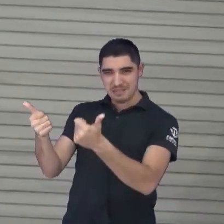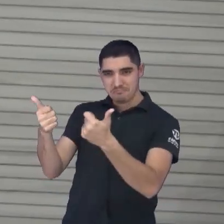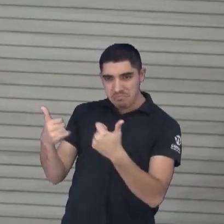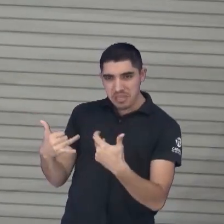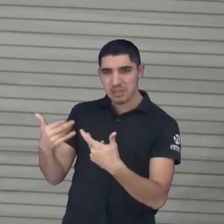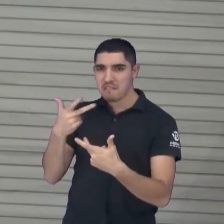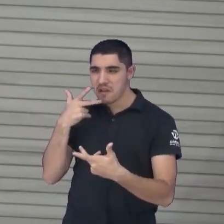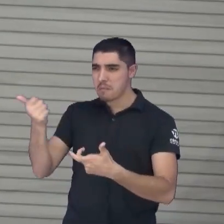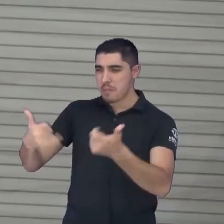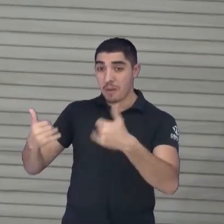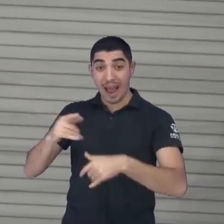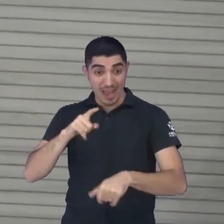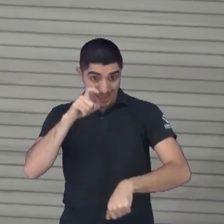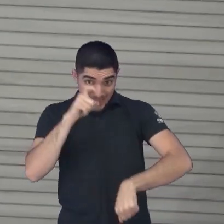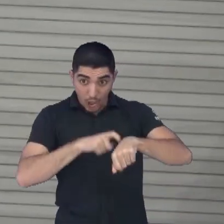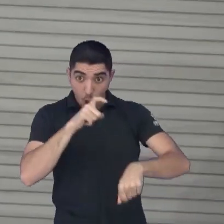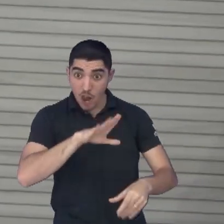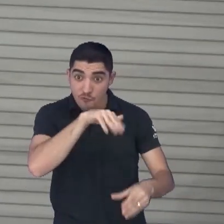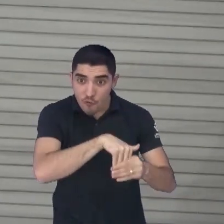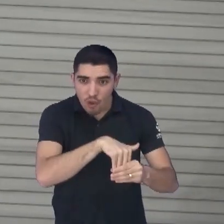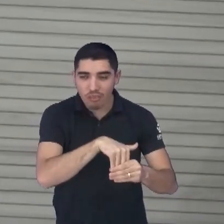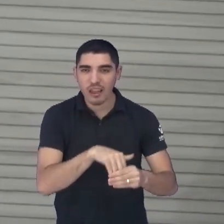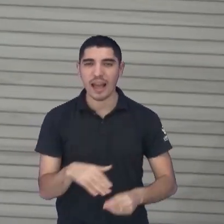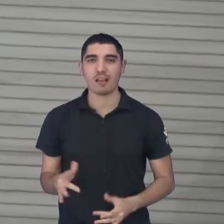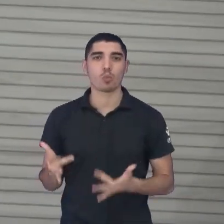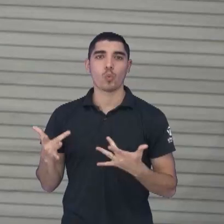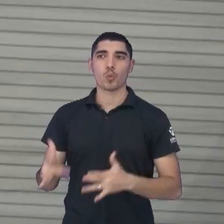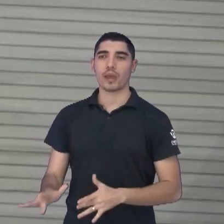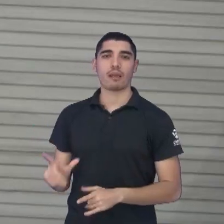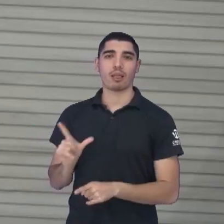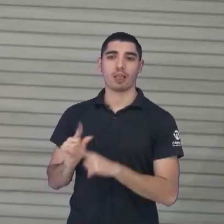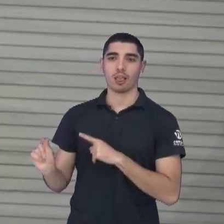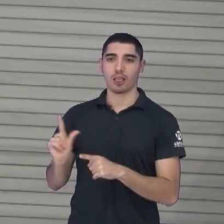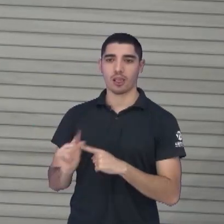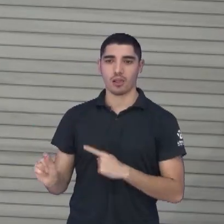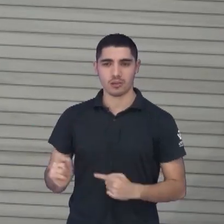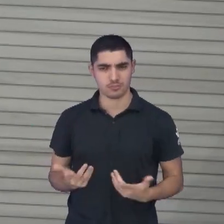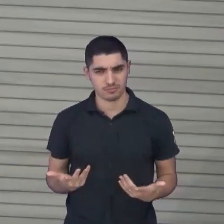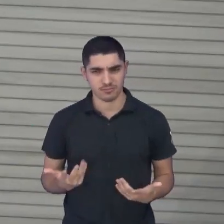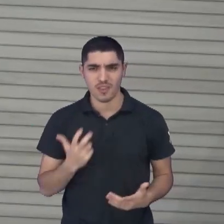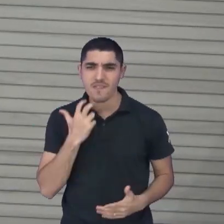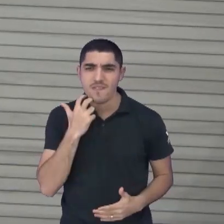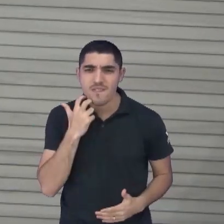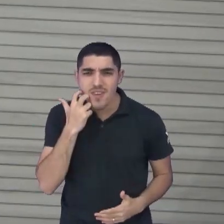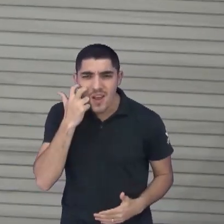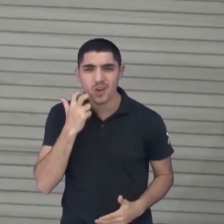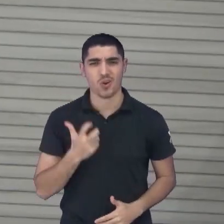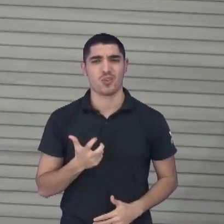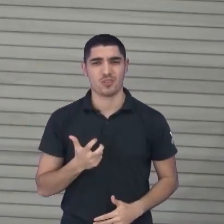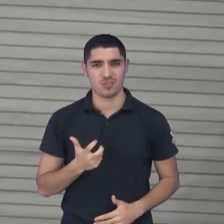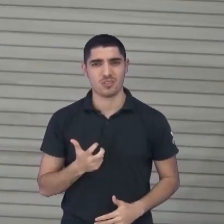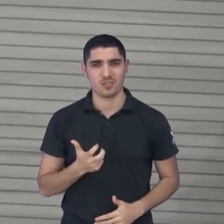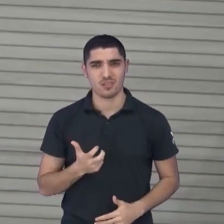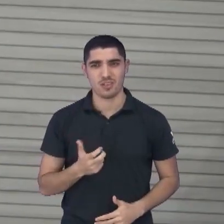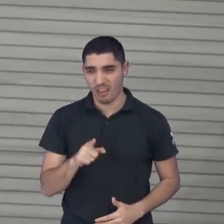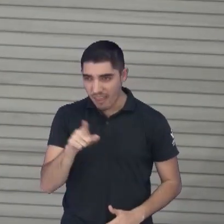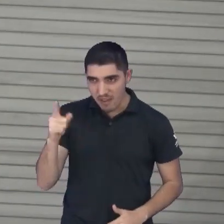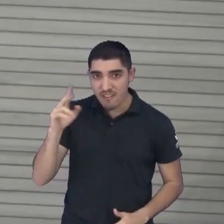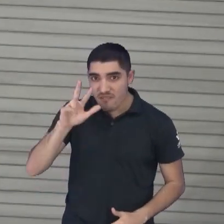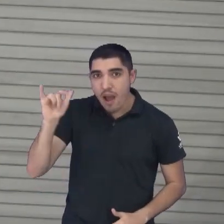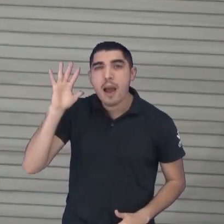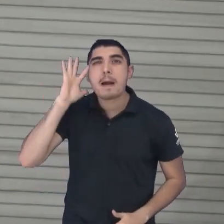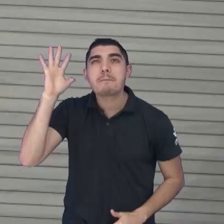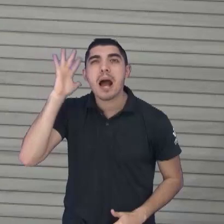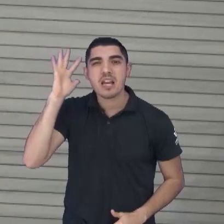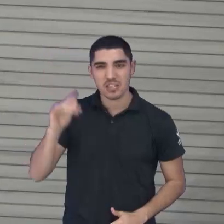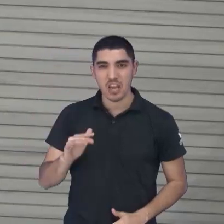votar, pula fora. Isso é vergonhoso. Uma situação vexatória. Vai sonhando que um dia você